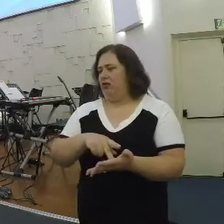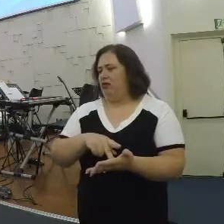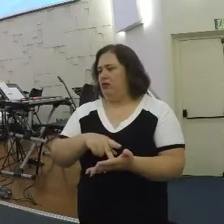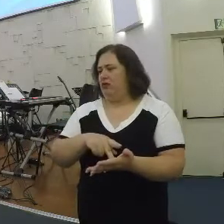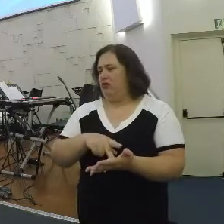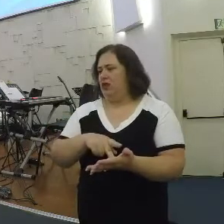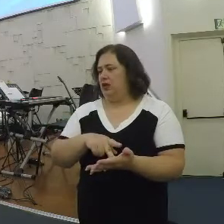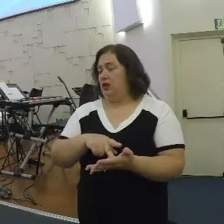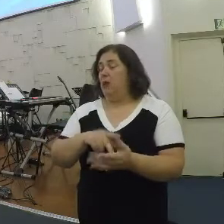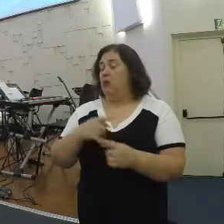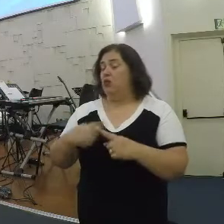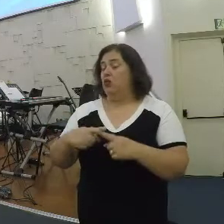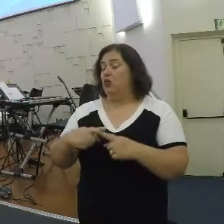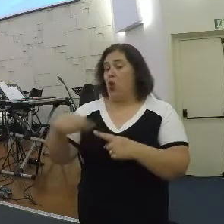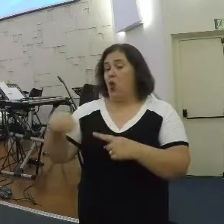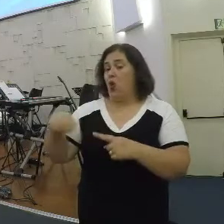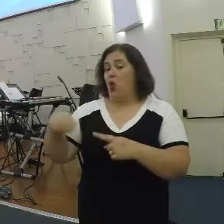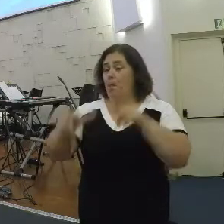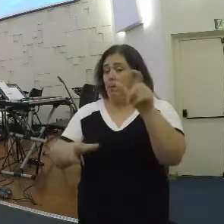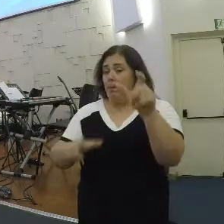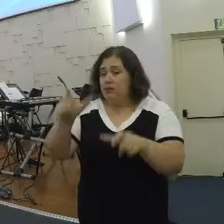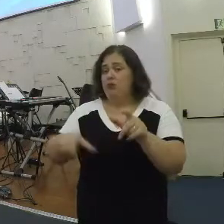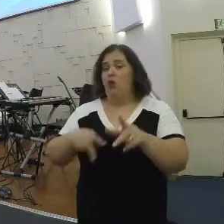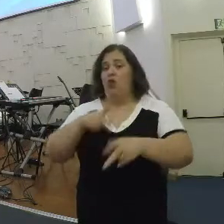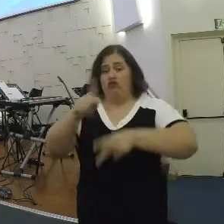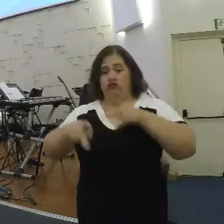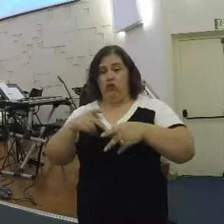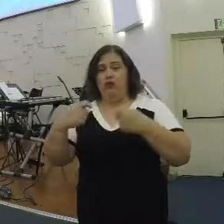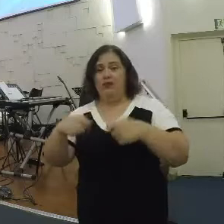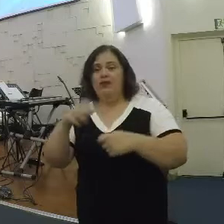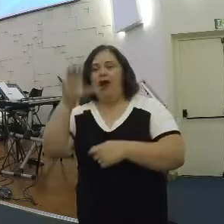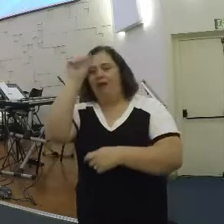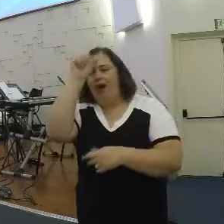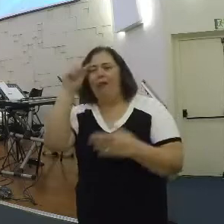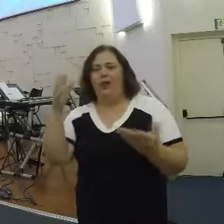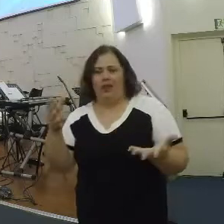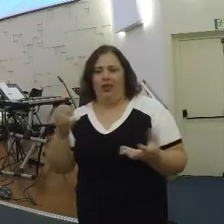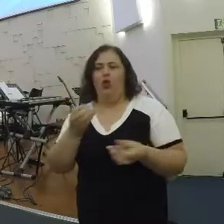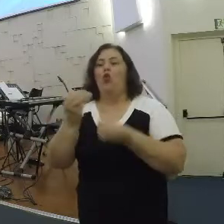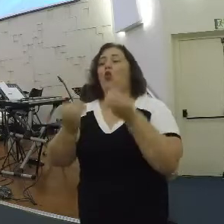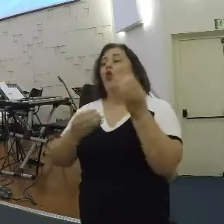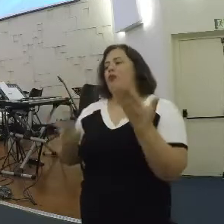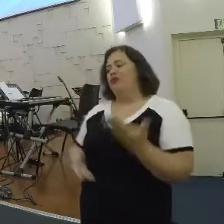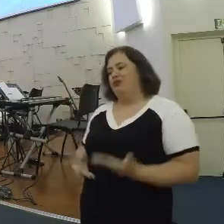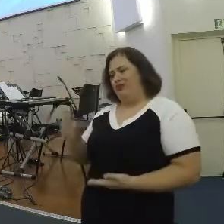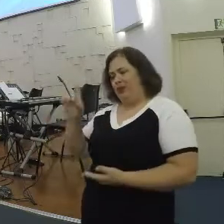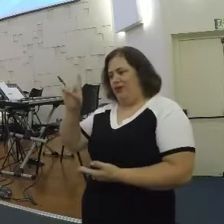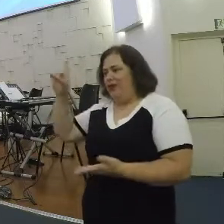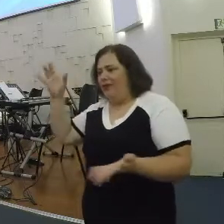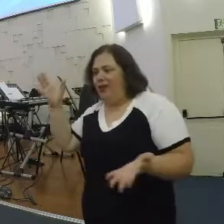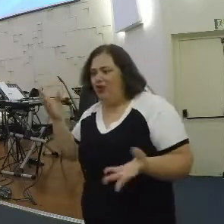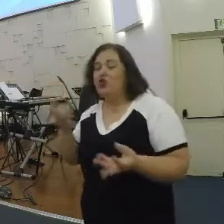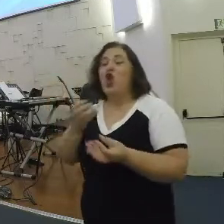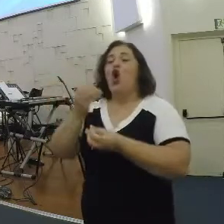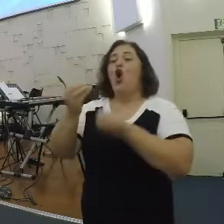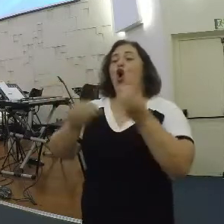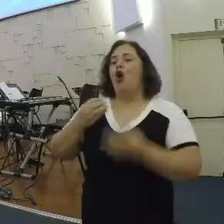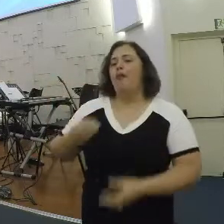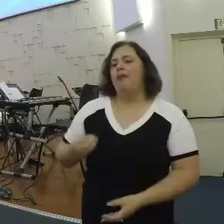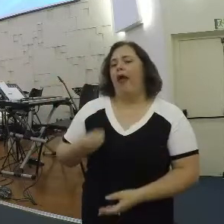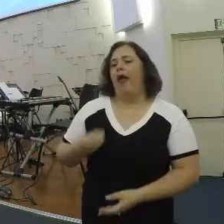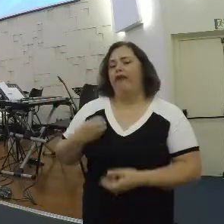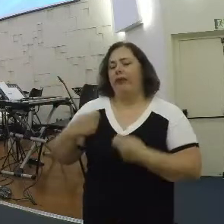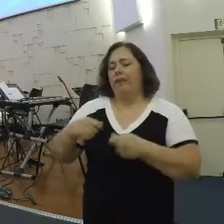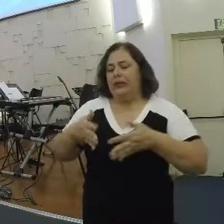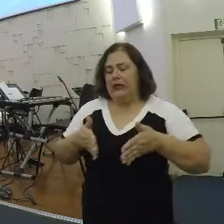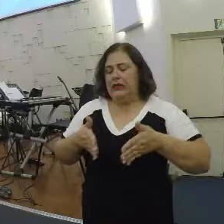Essa é a intenção de Jesus ao utilizar parábolas. Retratava um